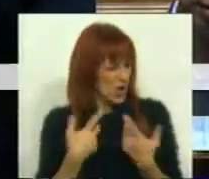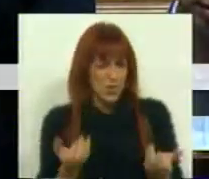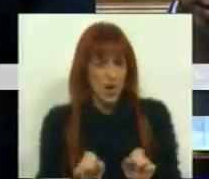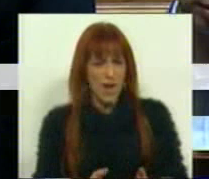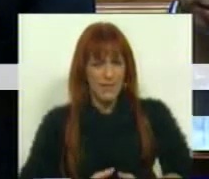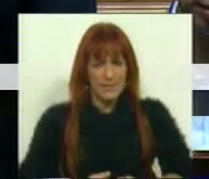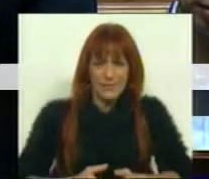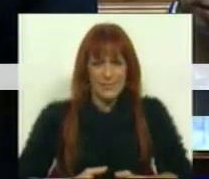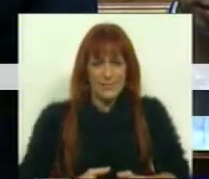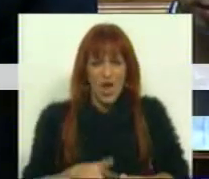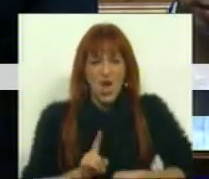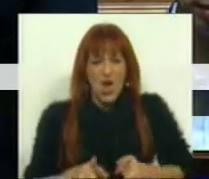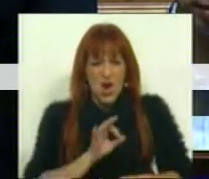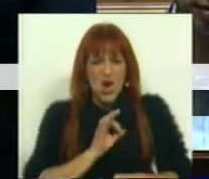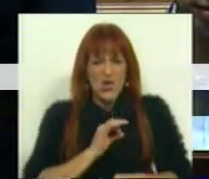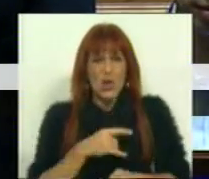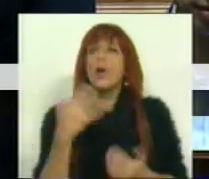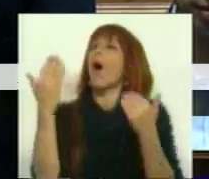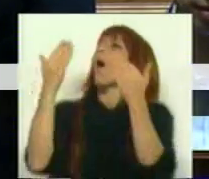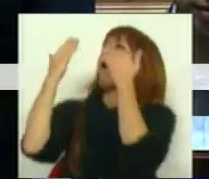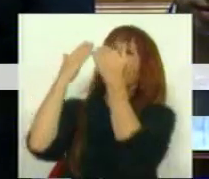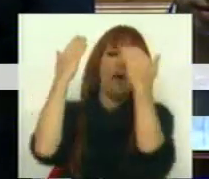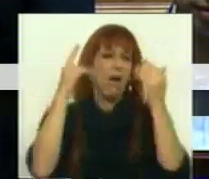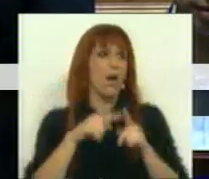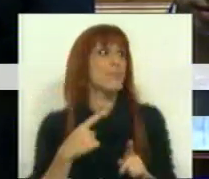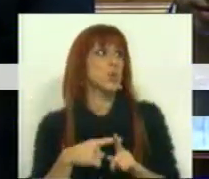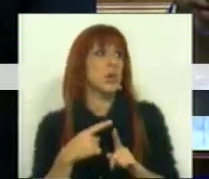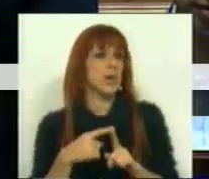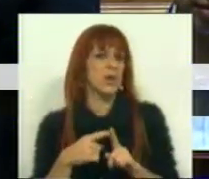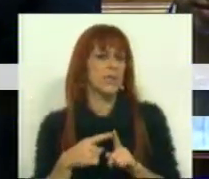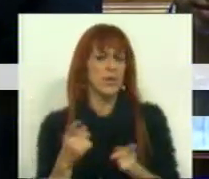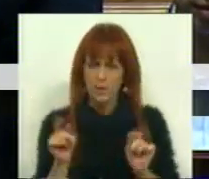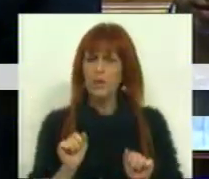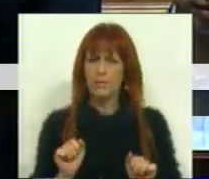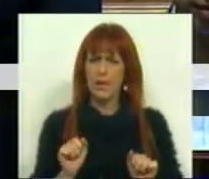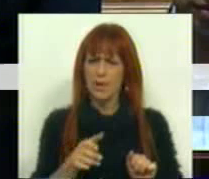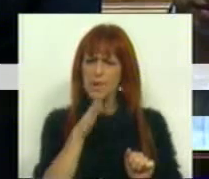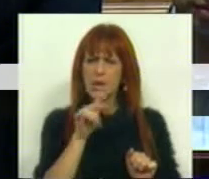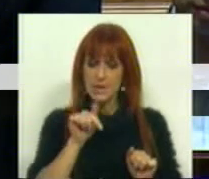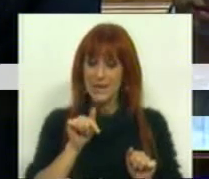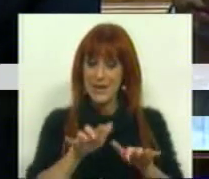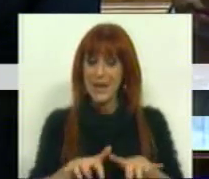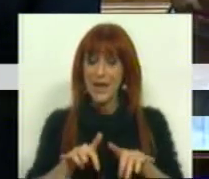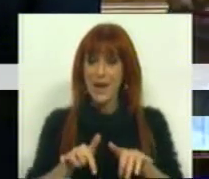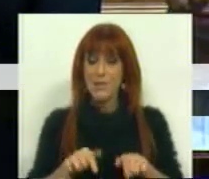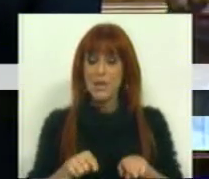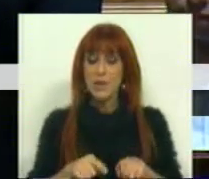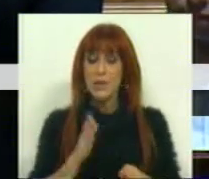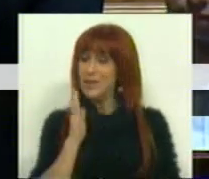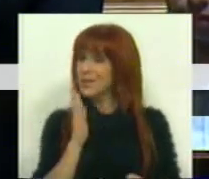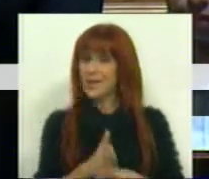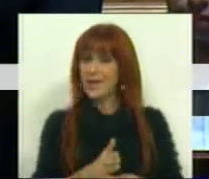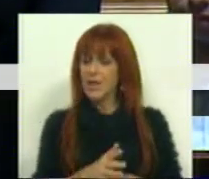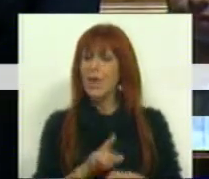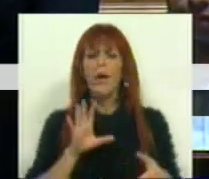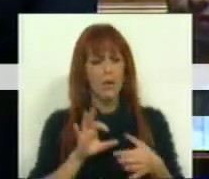parte. Aquilo que o senhor elogiou como positivo e até afirmou nesta Câmara que estava